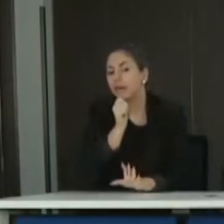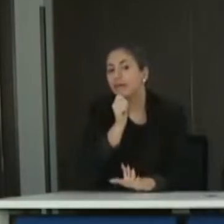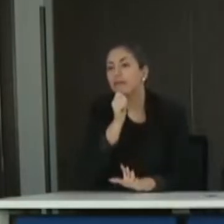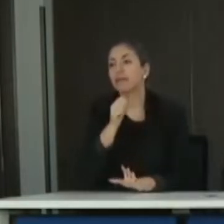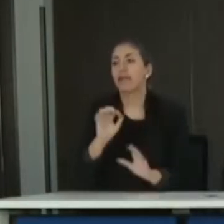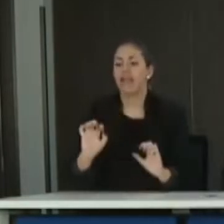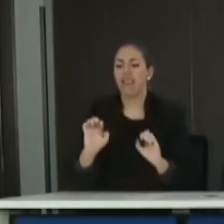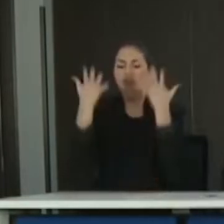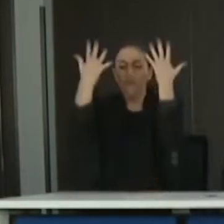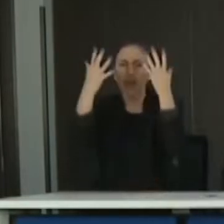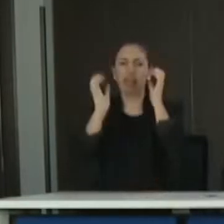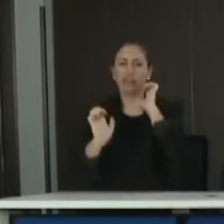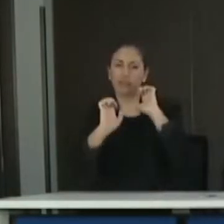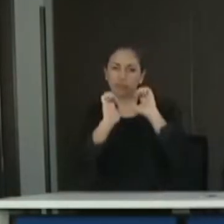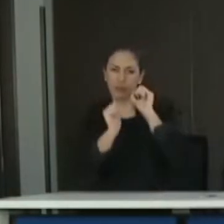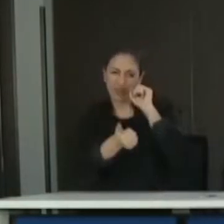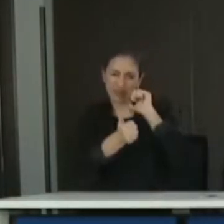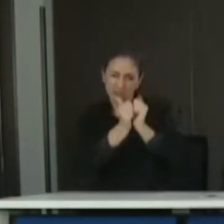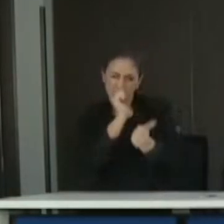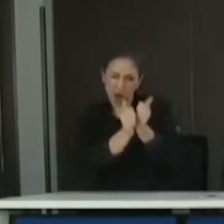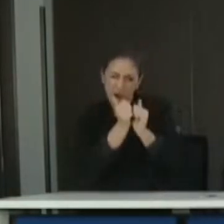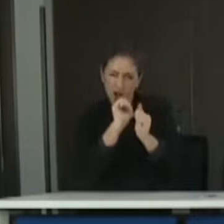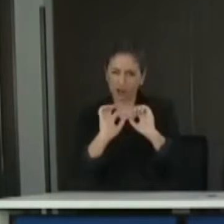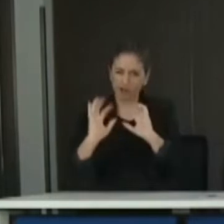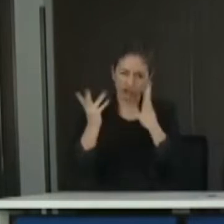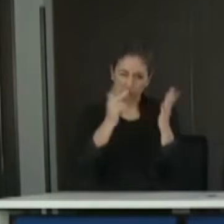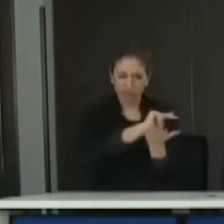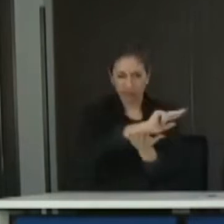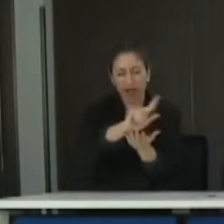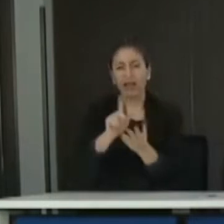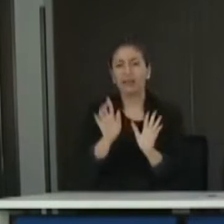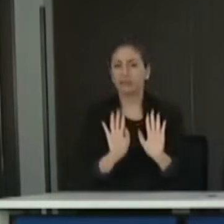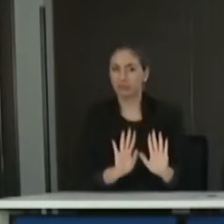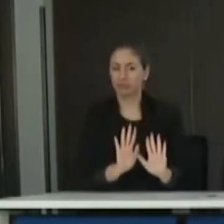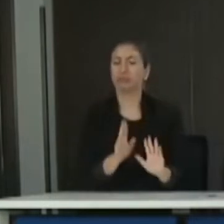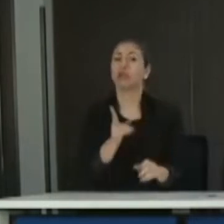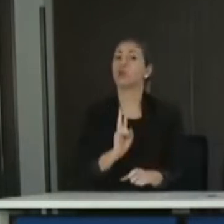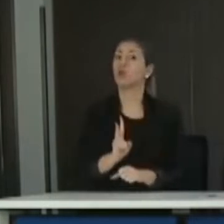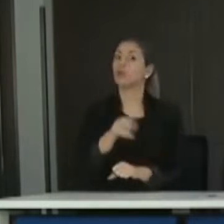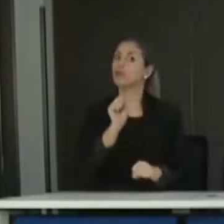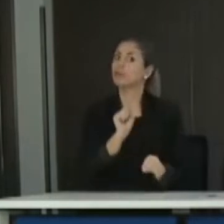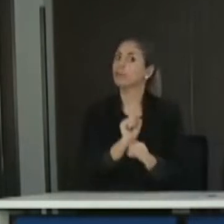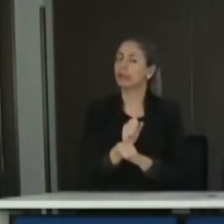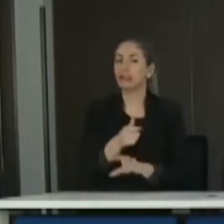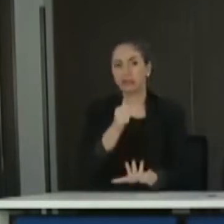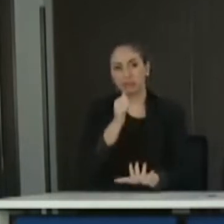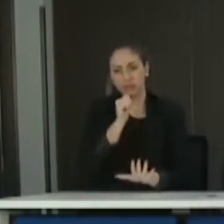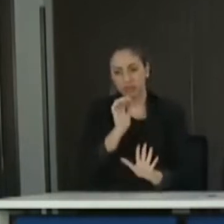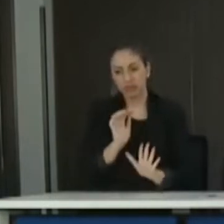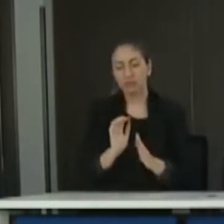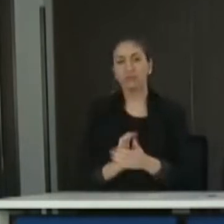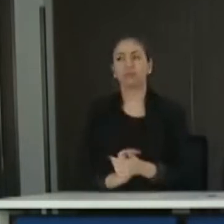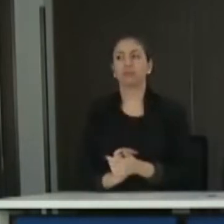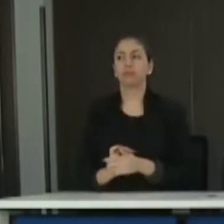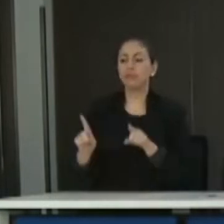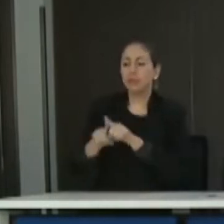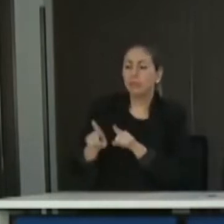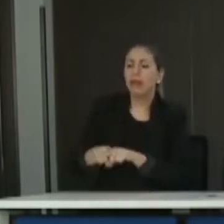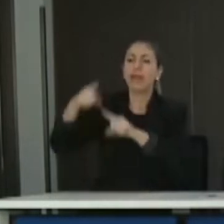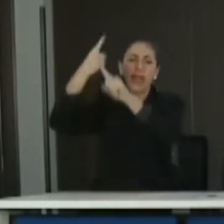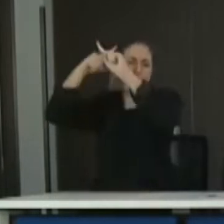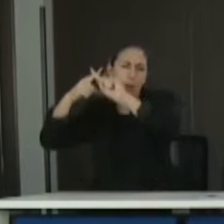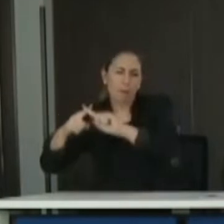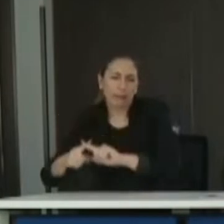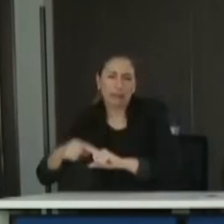fundação catarinense de esporte fesporte bem como acesso público a eventos e competições da iniciativa privada